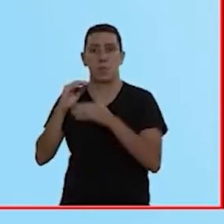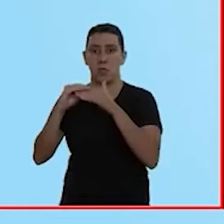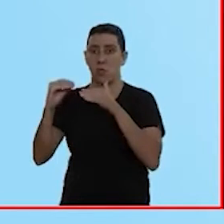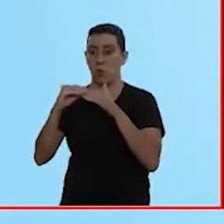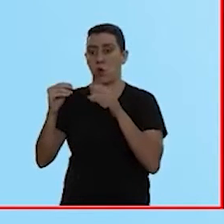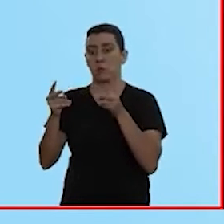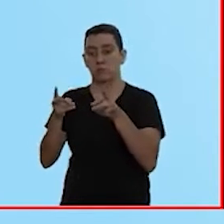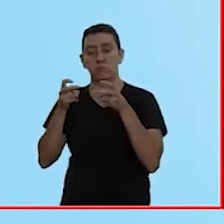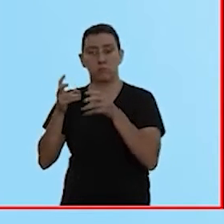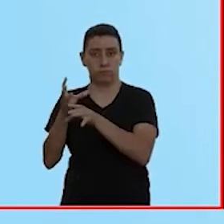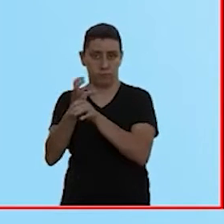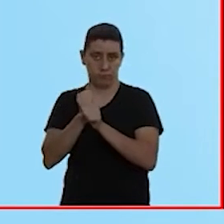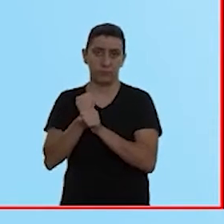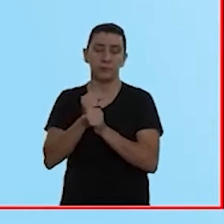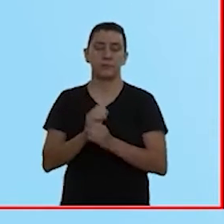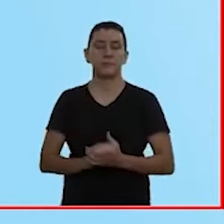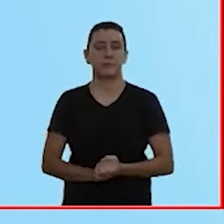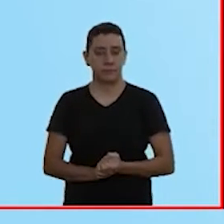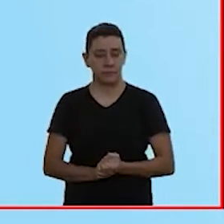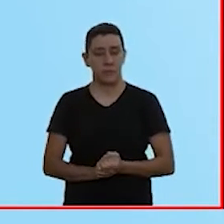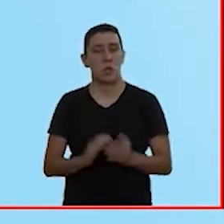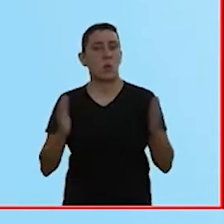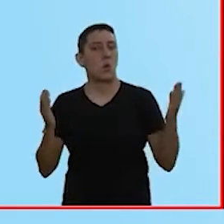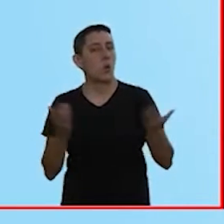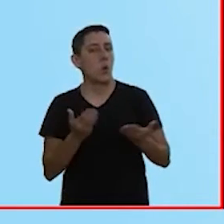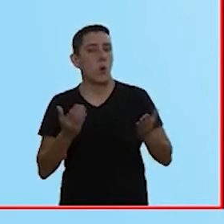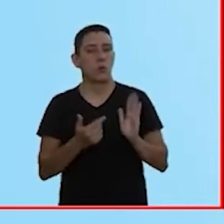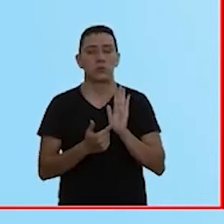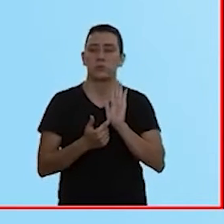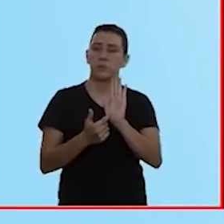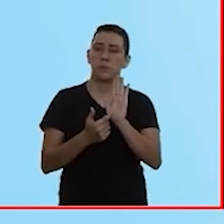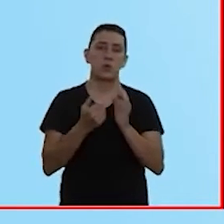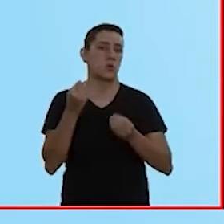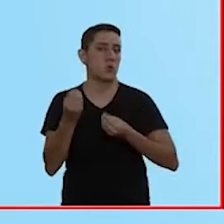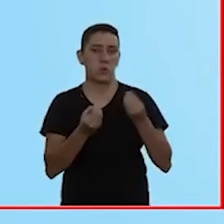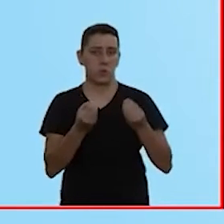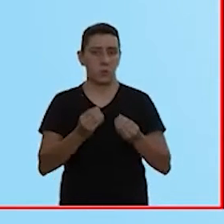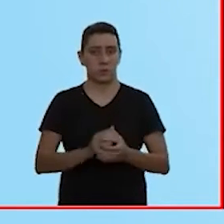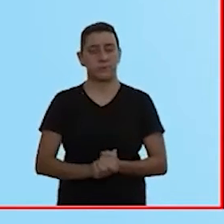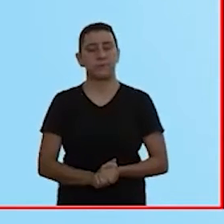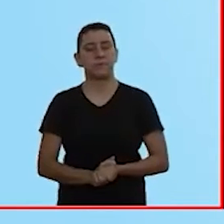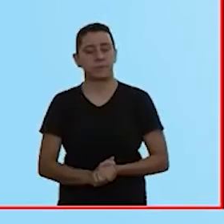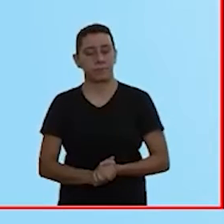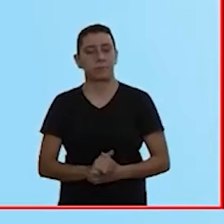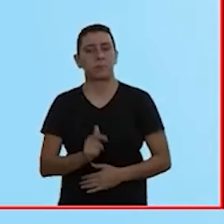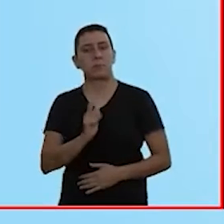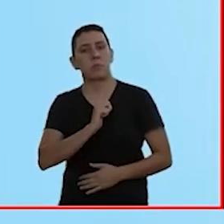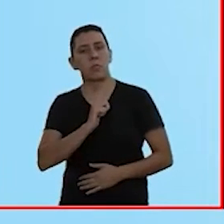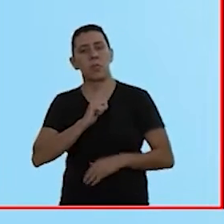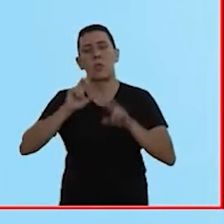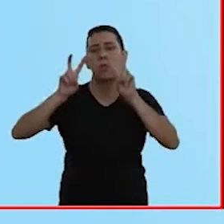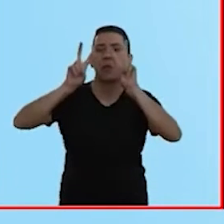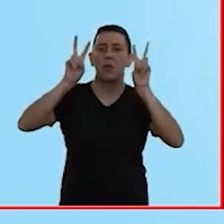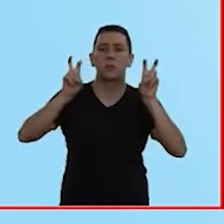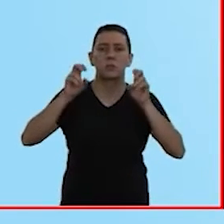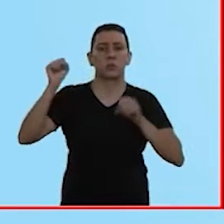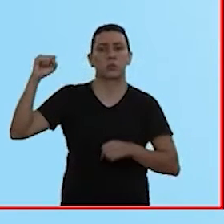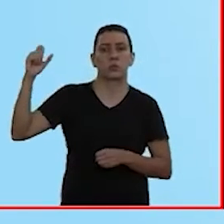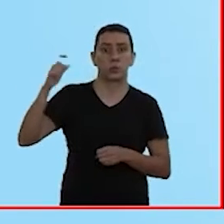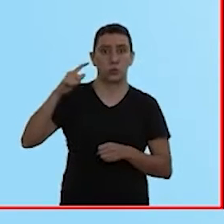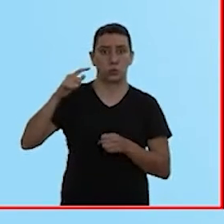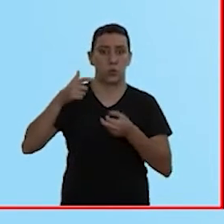é bom indo para nossa agenda de hoje vou começar aqui introduzindo o assunto né sobre energia solar